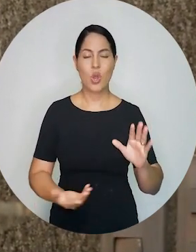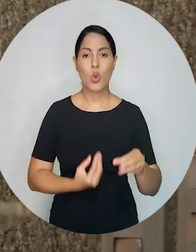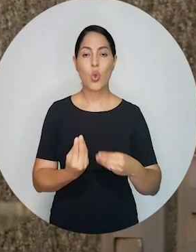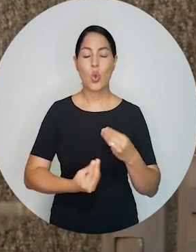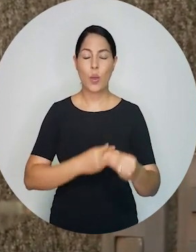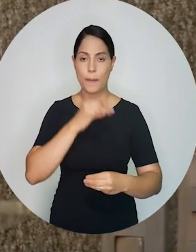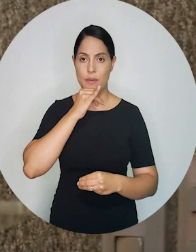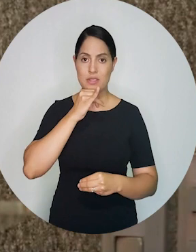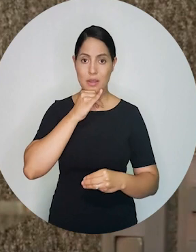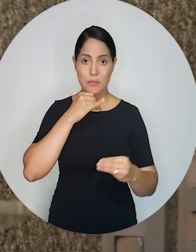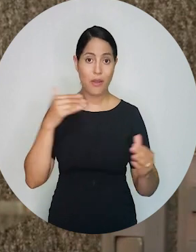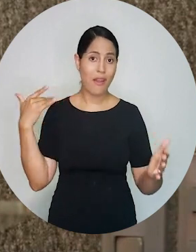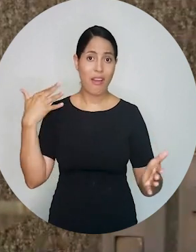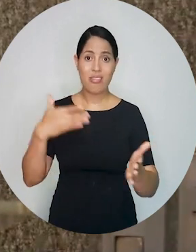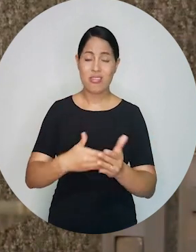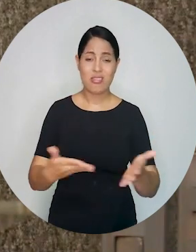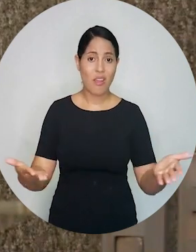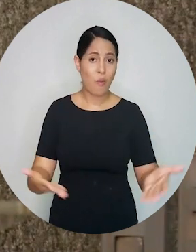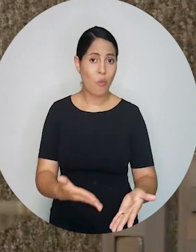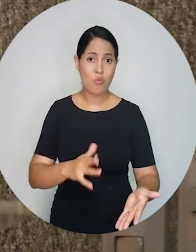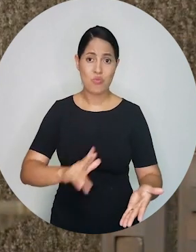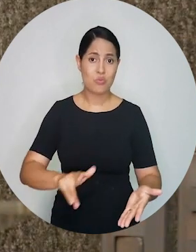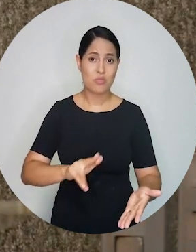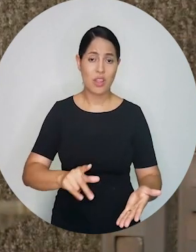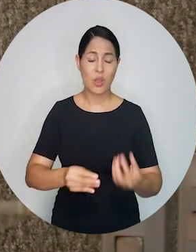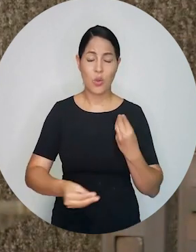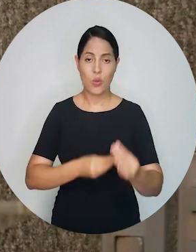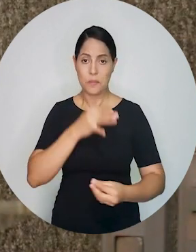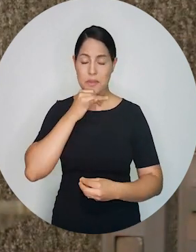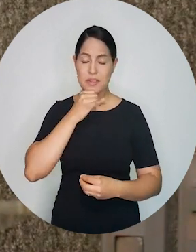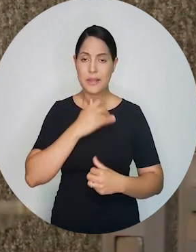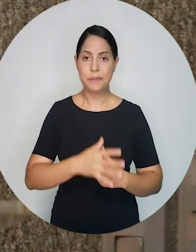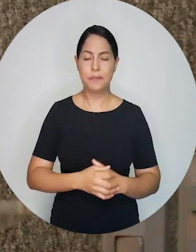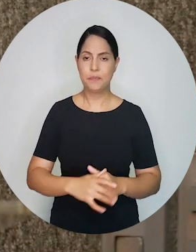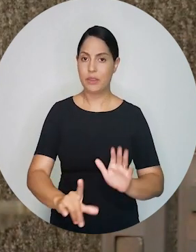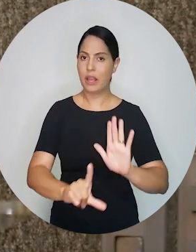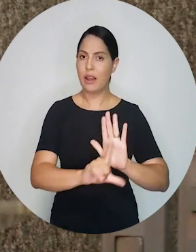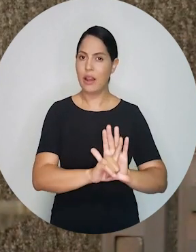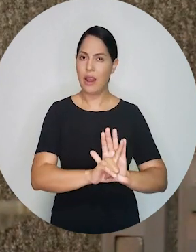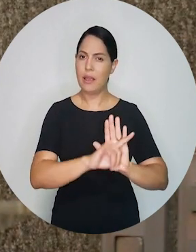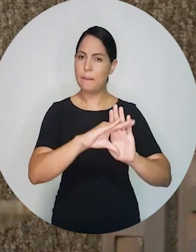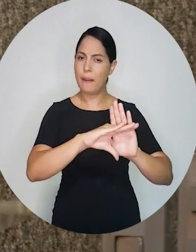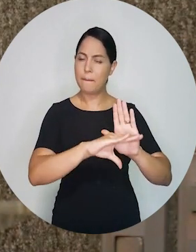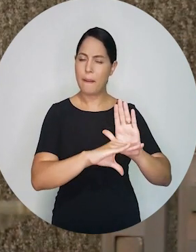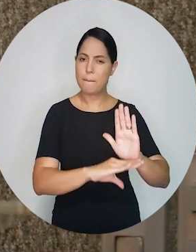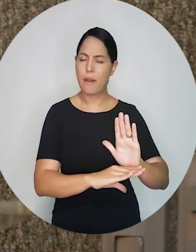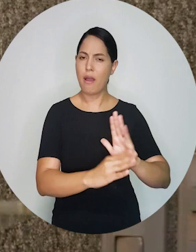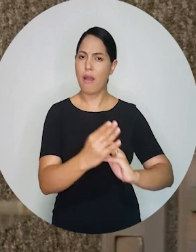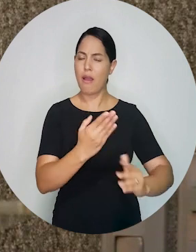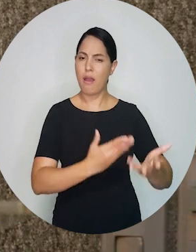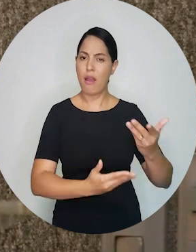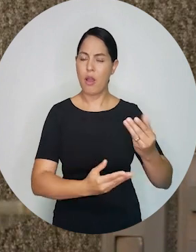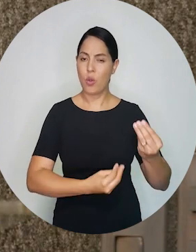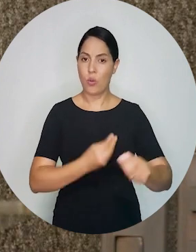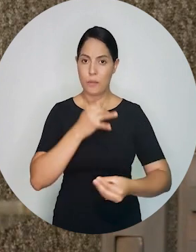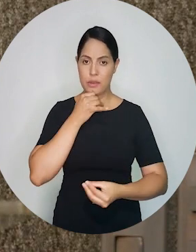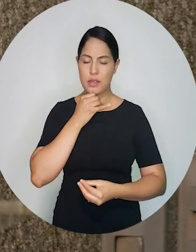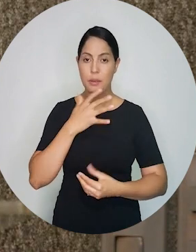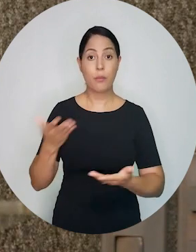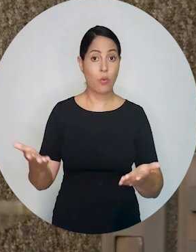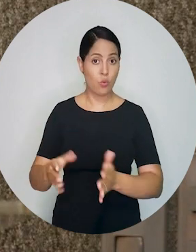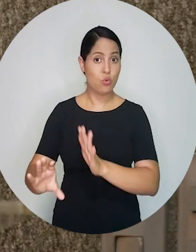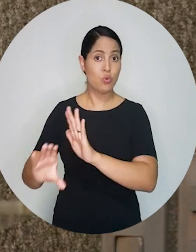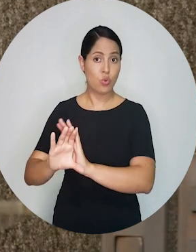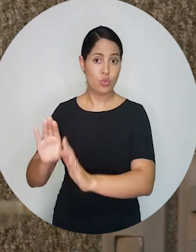descontinuidade legislativa. Nós não tínhamos, como de fato ainda não temos, uma legislação que conversasse